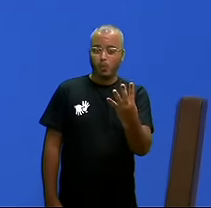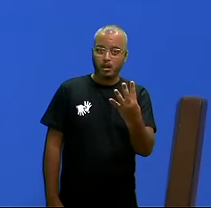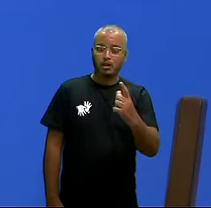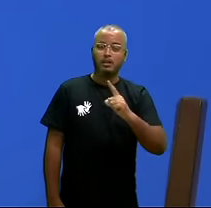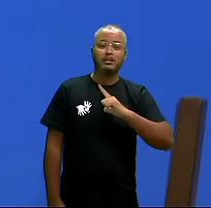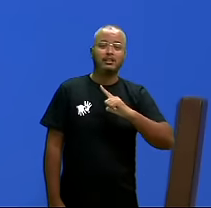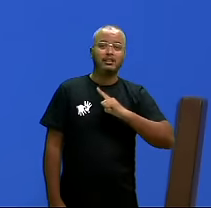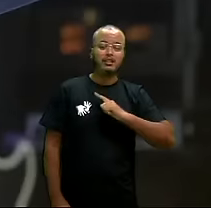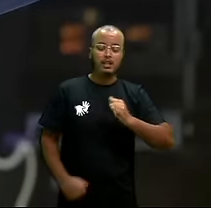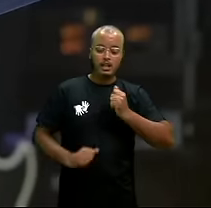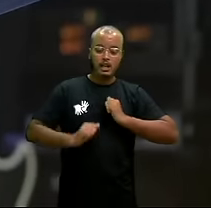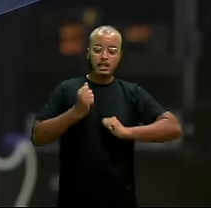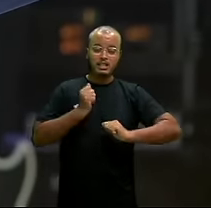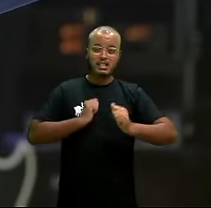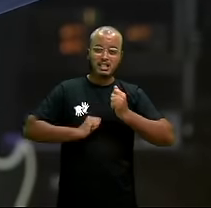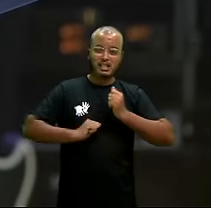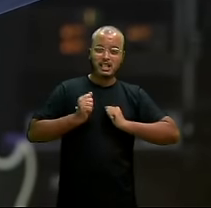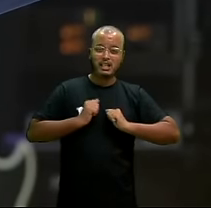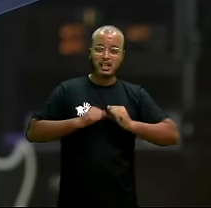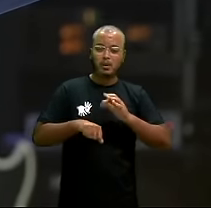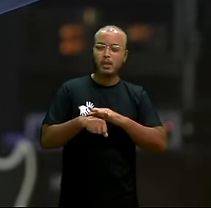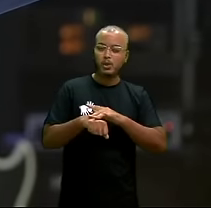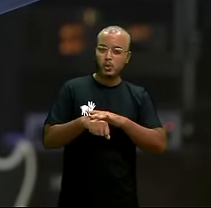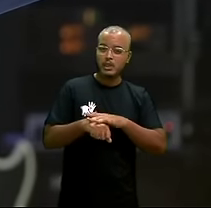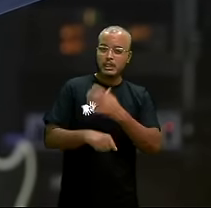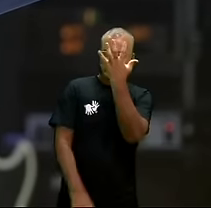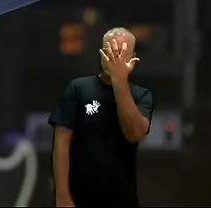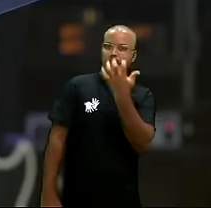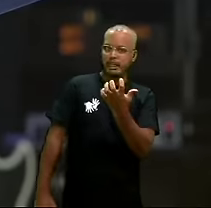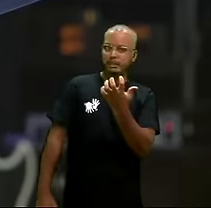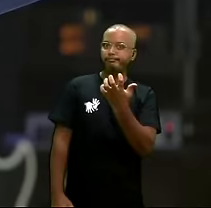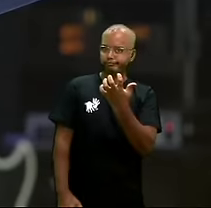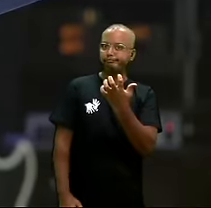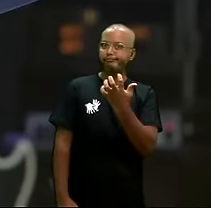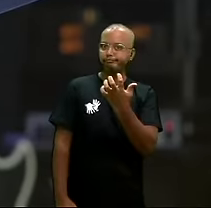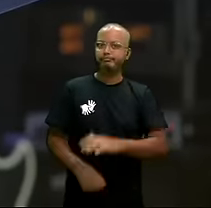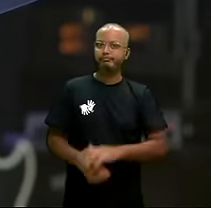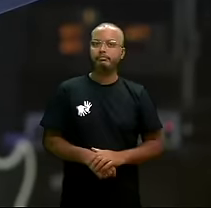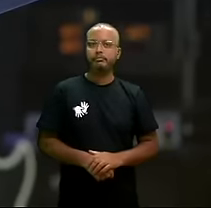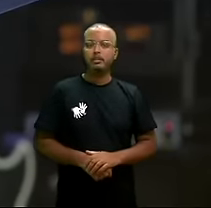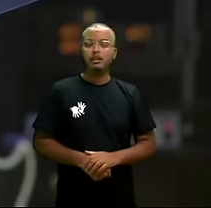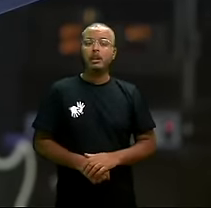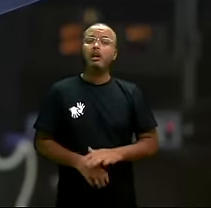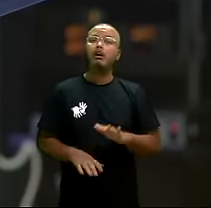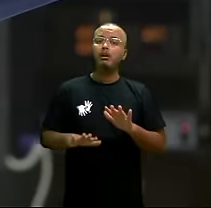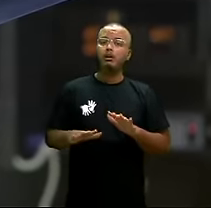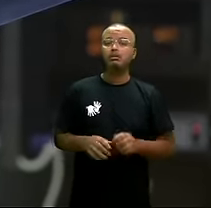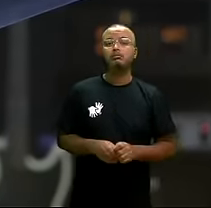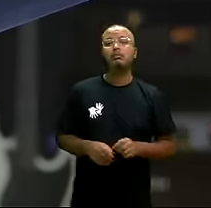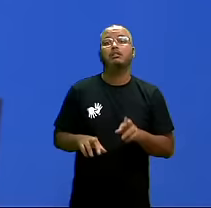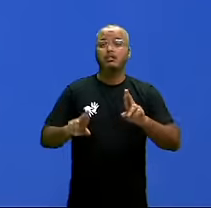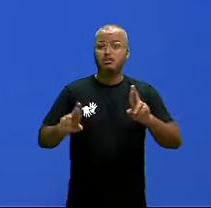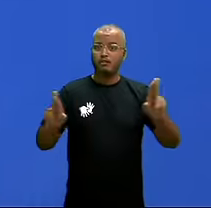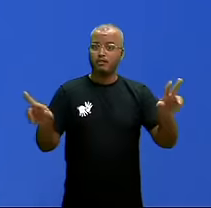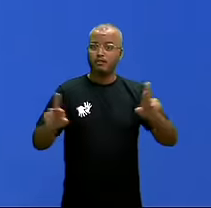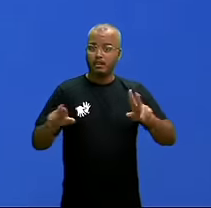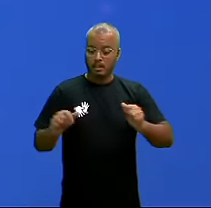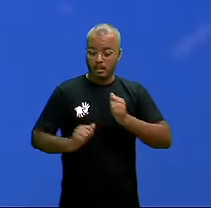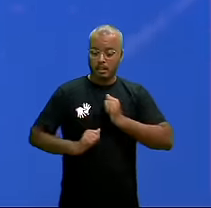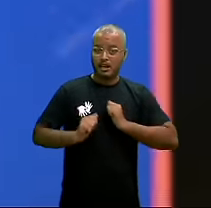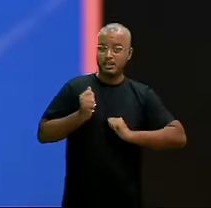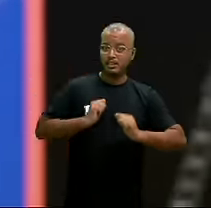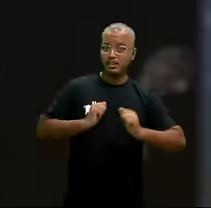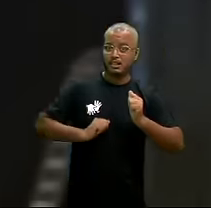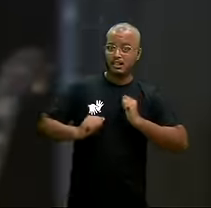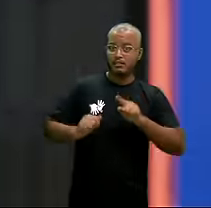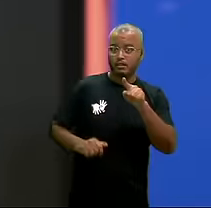que é aquela que ultrapassa o limite da ansiedade normal. Tem uma ansiedade que é boa, irmão. Aquela ansiedade, tá chegando. Vou tirar férias, ai, que delícia, doido para chegar